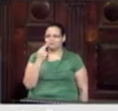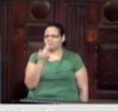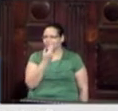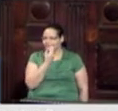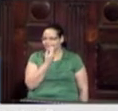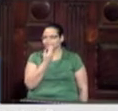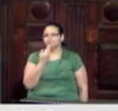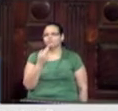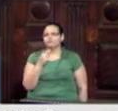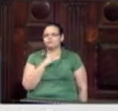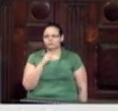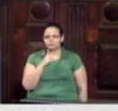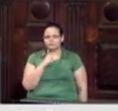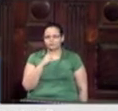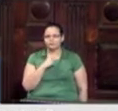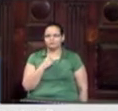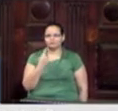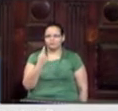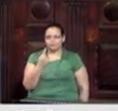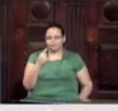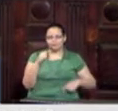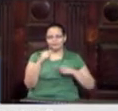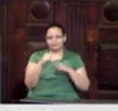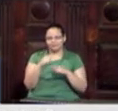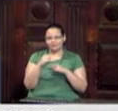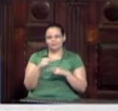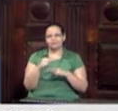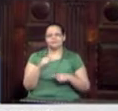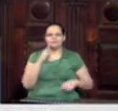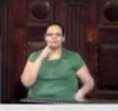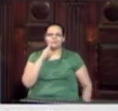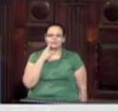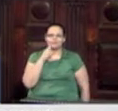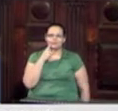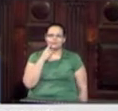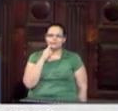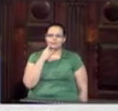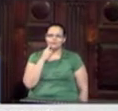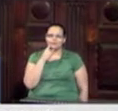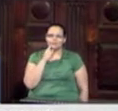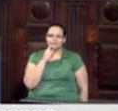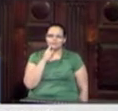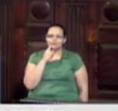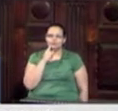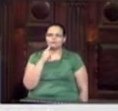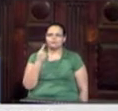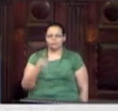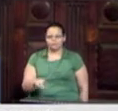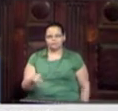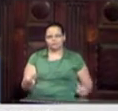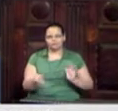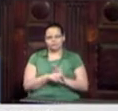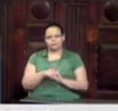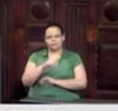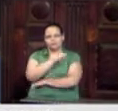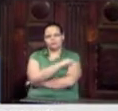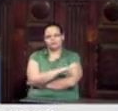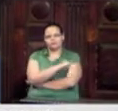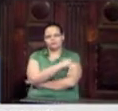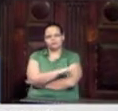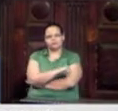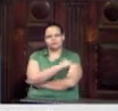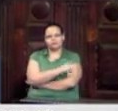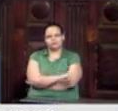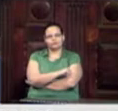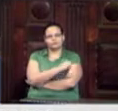menos uma garrafinha de cachaça produzida no Rio de Janeiro.